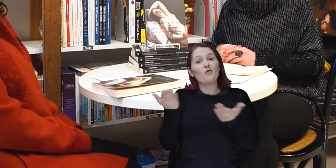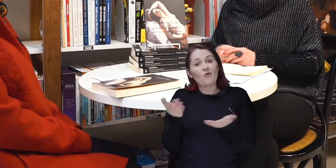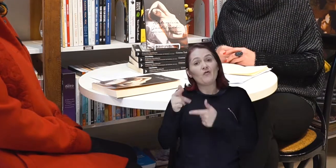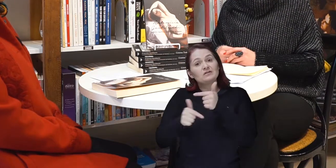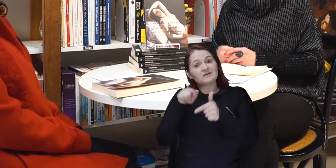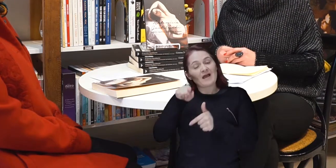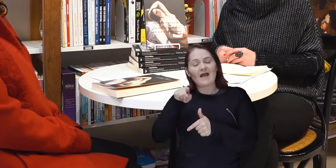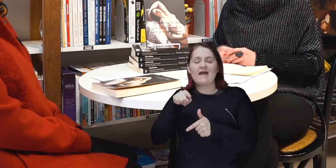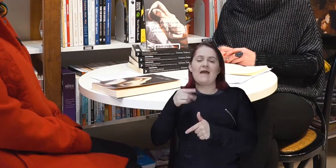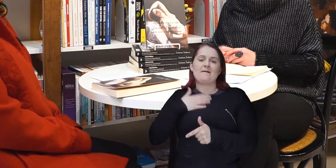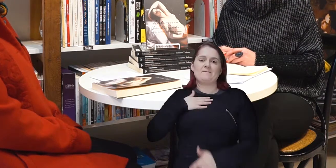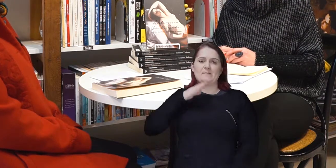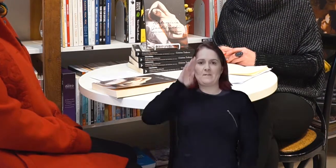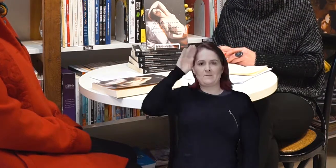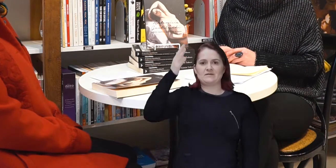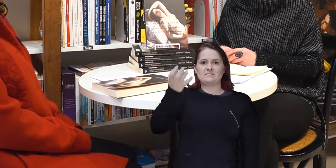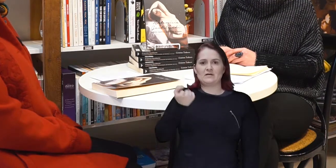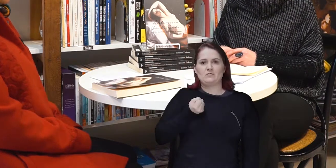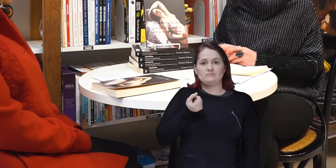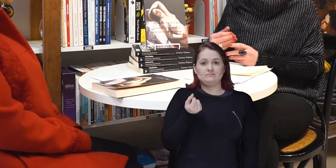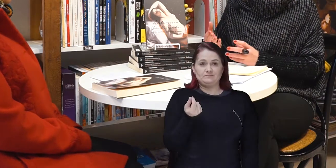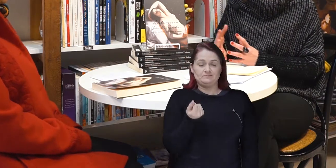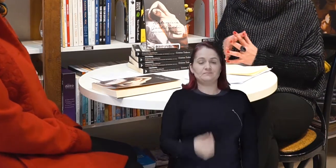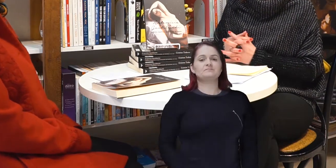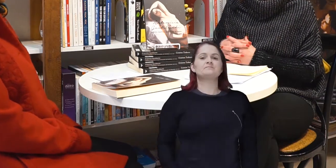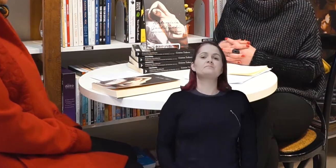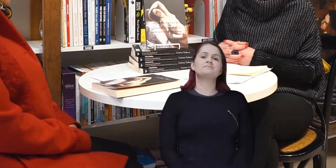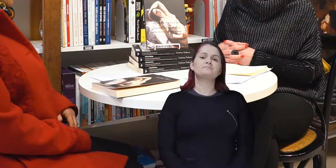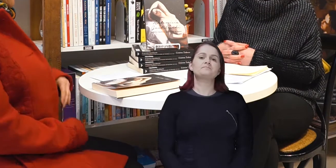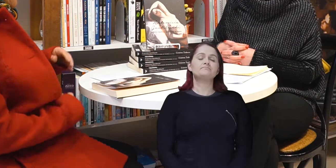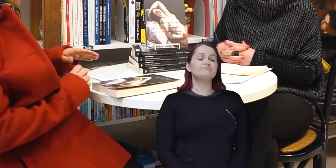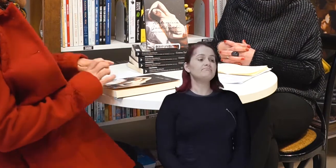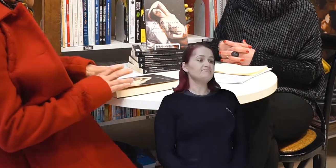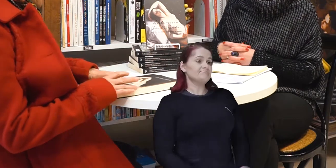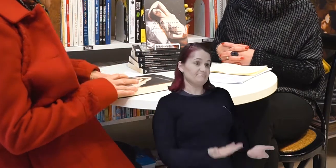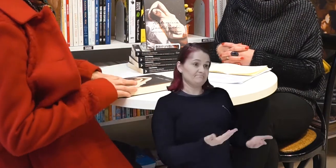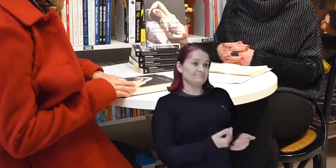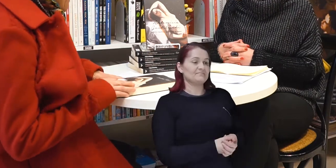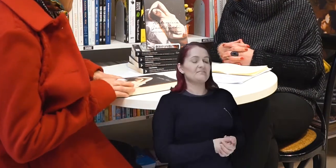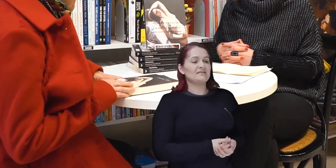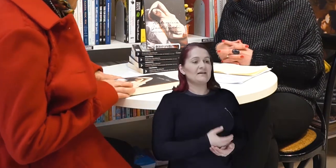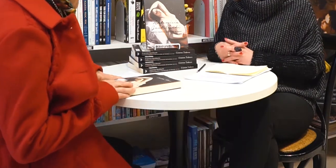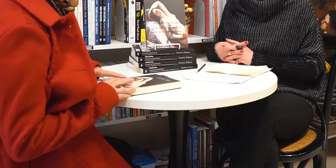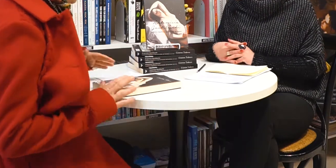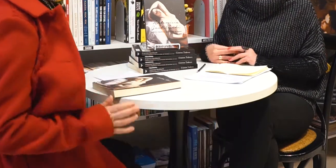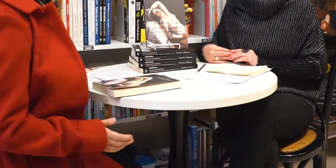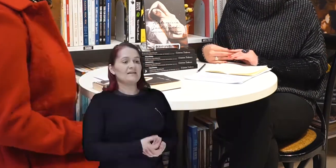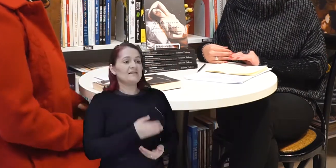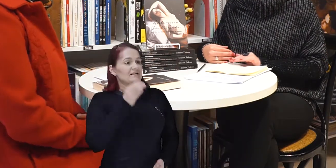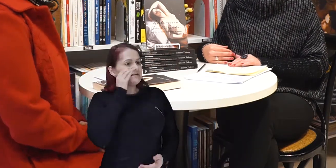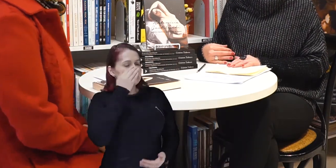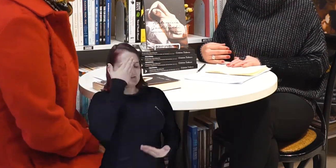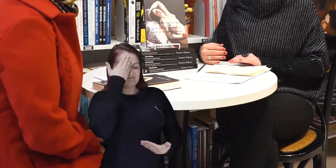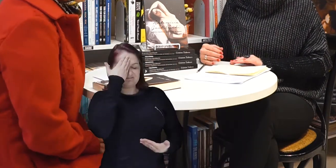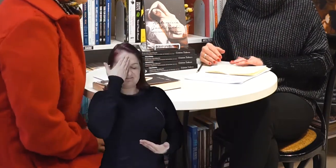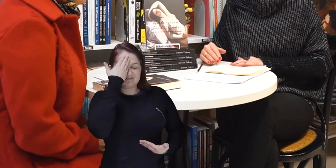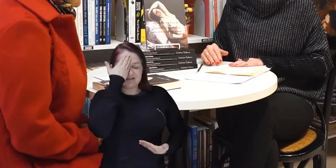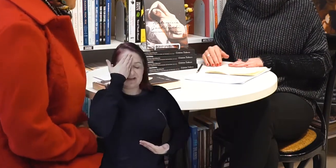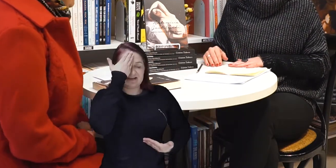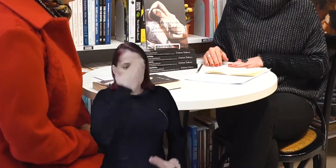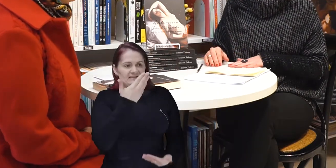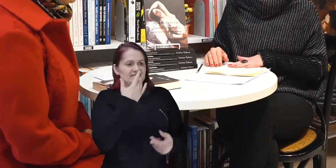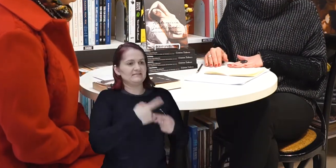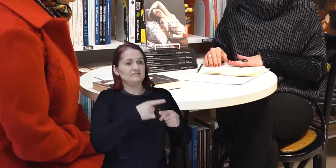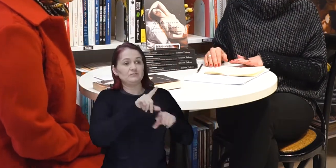que hoje é a minha principal renda. Então a Eunice vai participar com a gente. Bem, inicialmente,